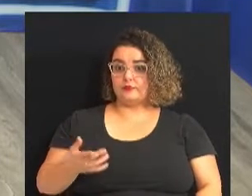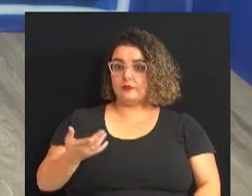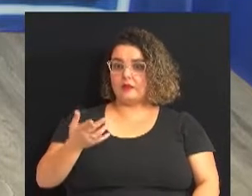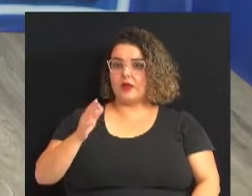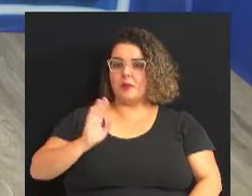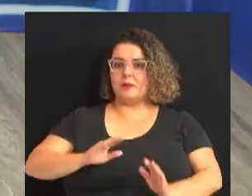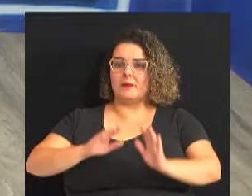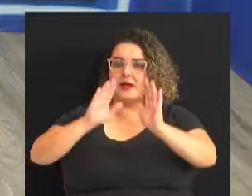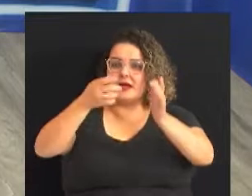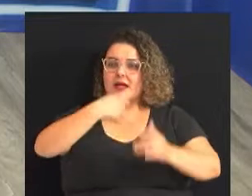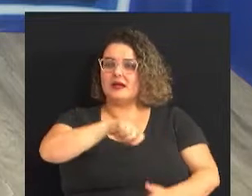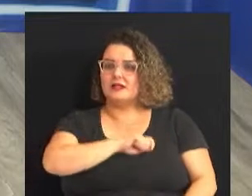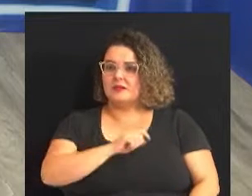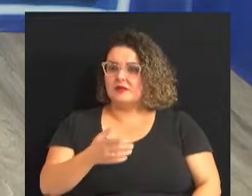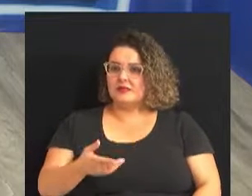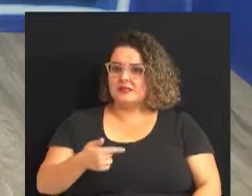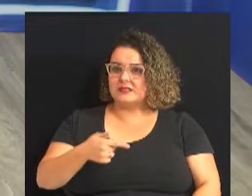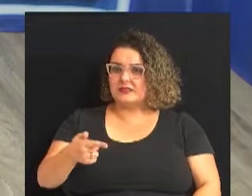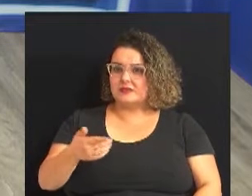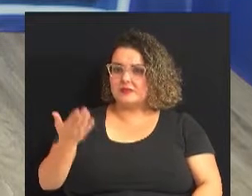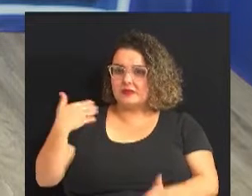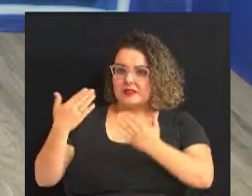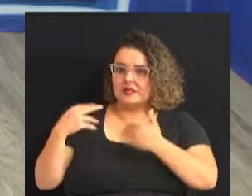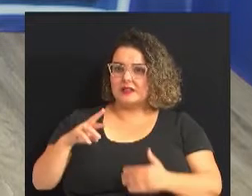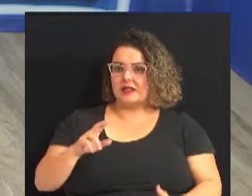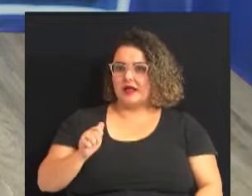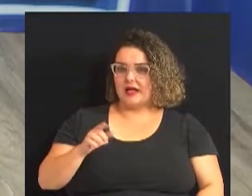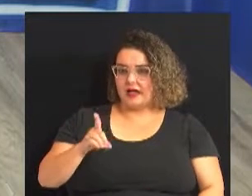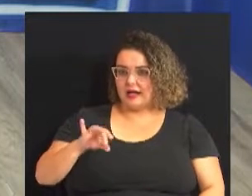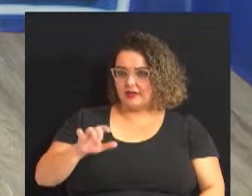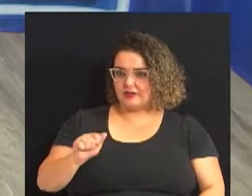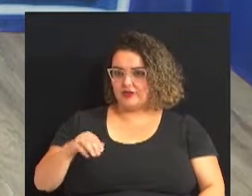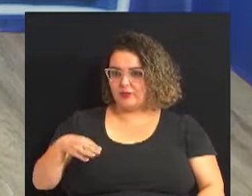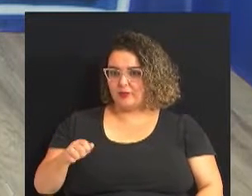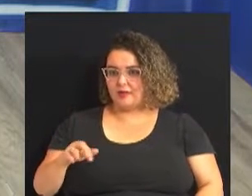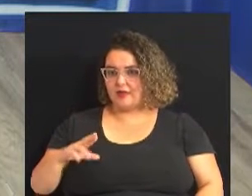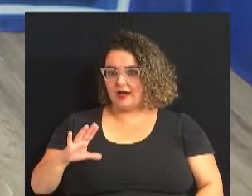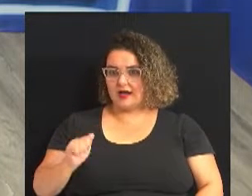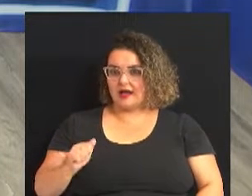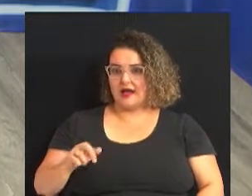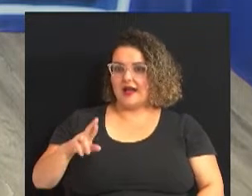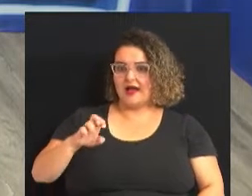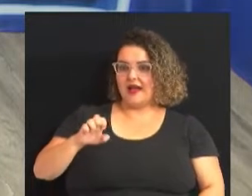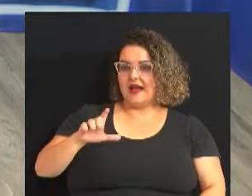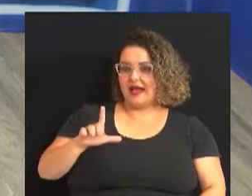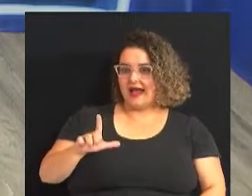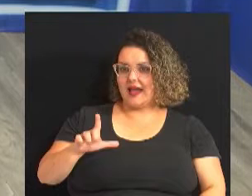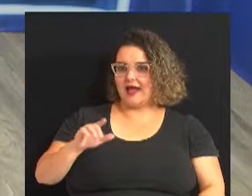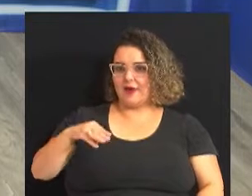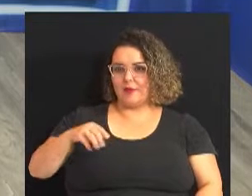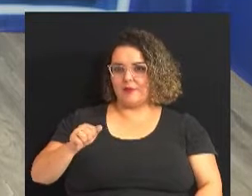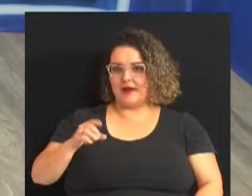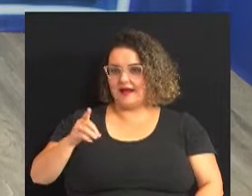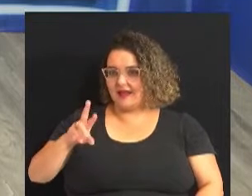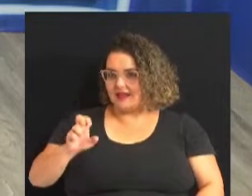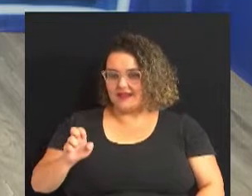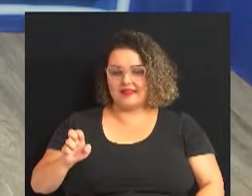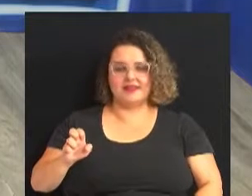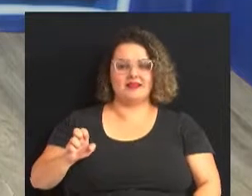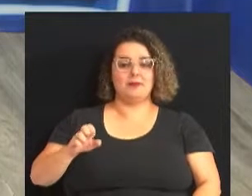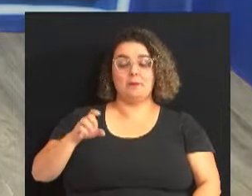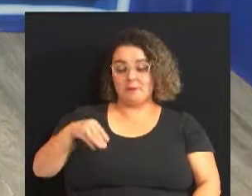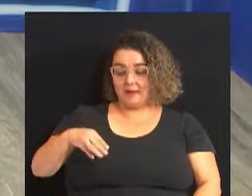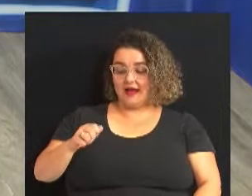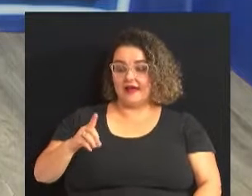semana passada, eu coloquei na Rádio Marca, através de um aplicativo, Real Madrid e Barcelona, uma loucura, parecia estádio de